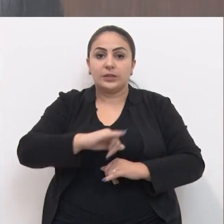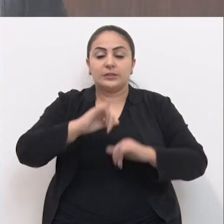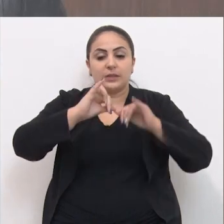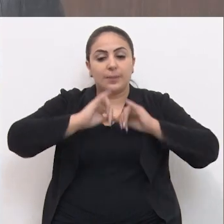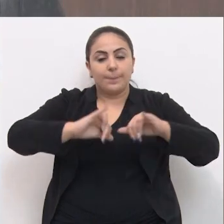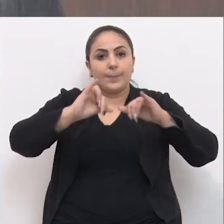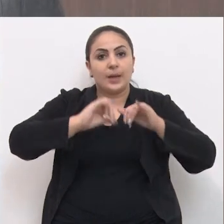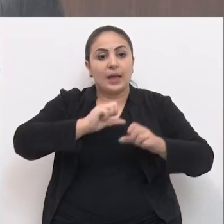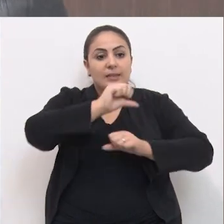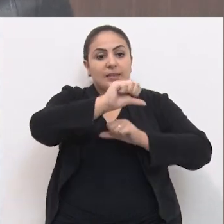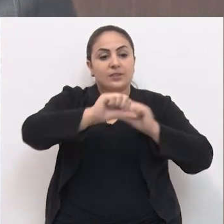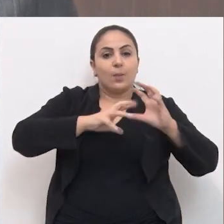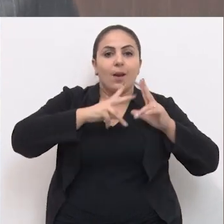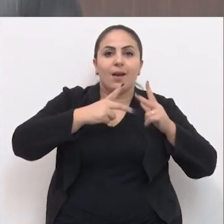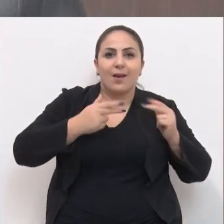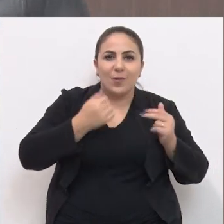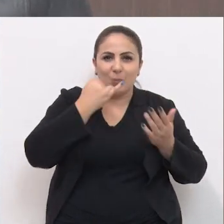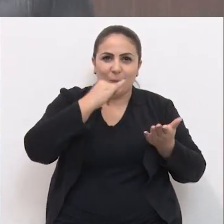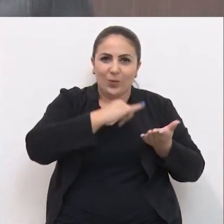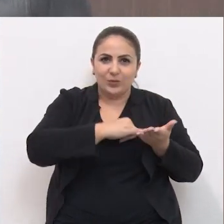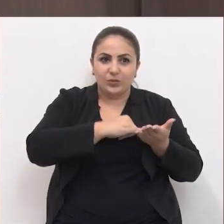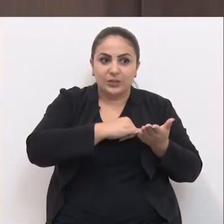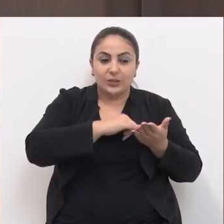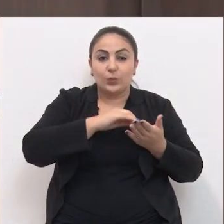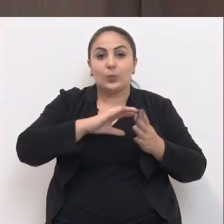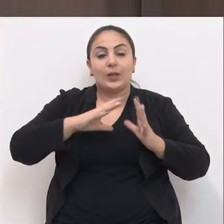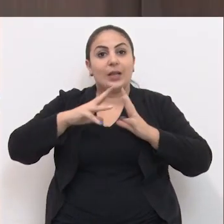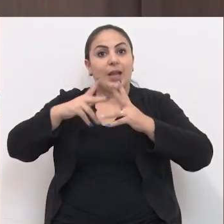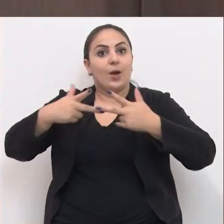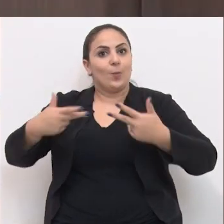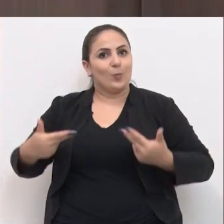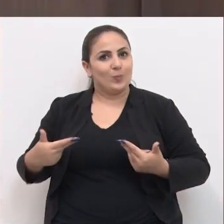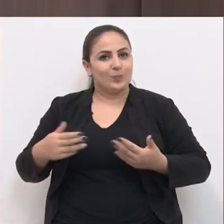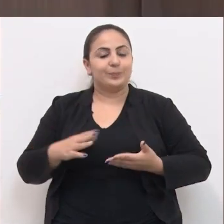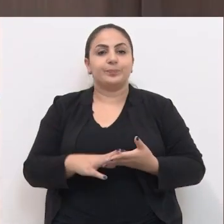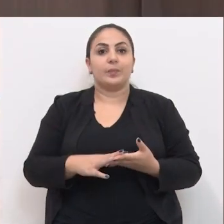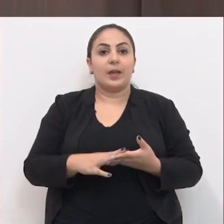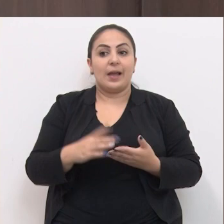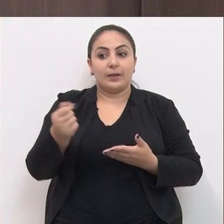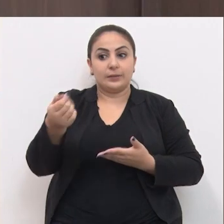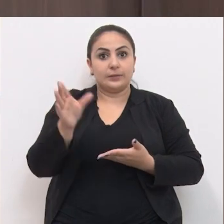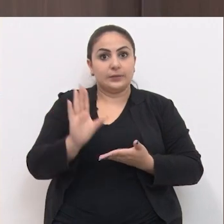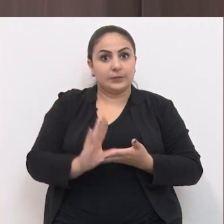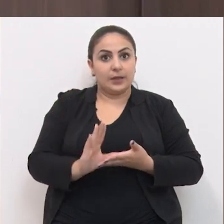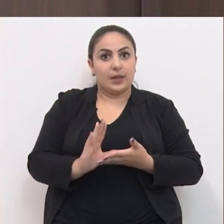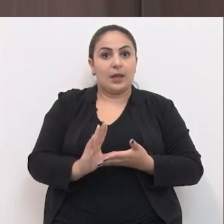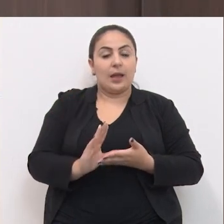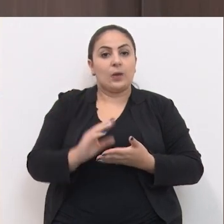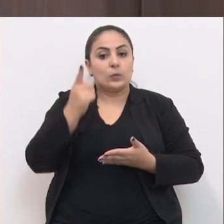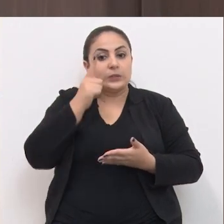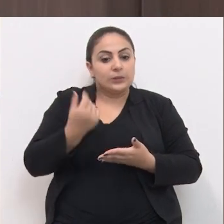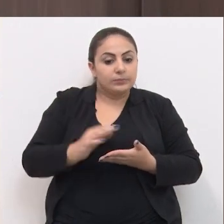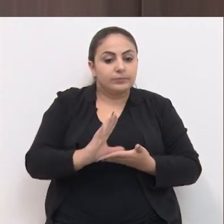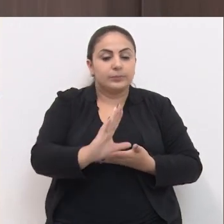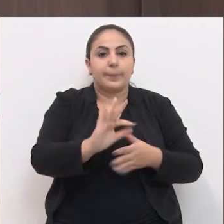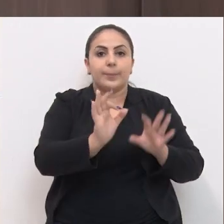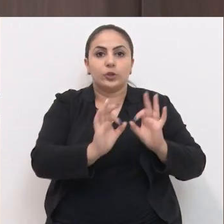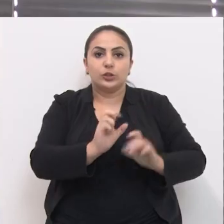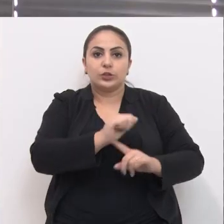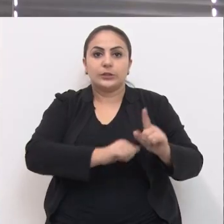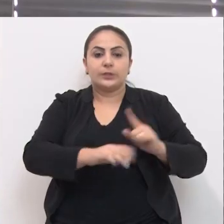campanha Transforme Seu Leão em um Leãozinho, que arrecada recursos para serem aplicados em projetos